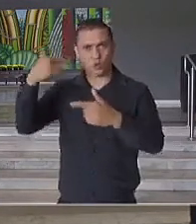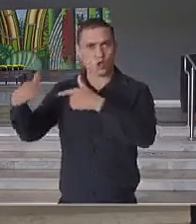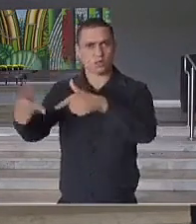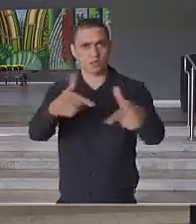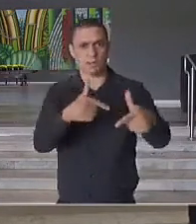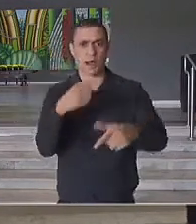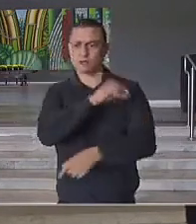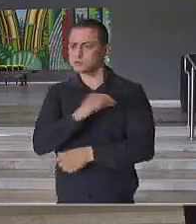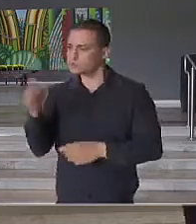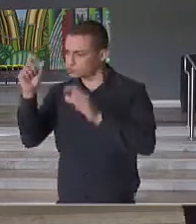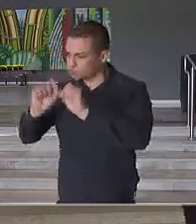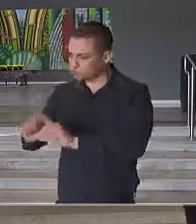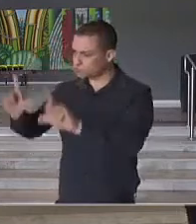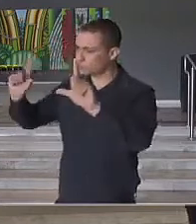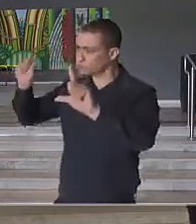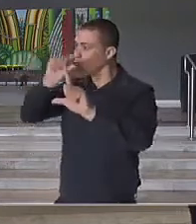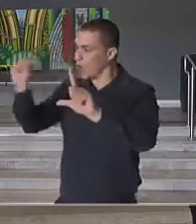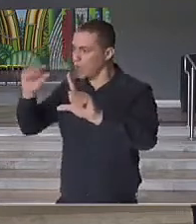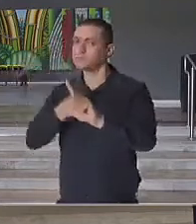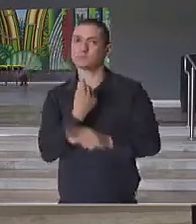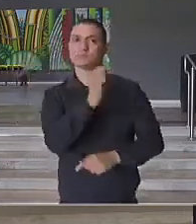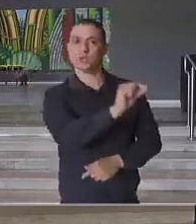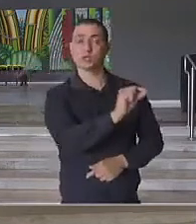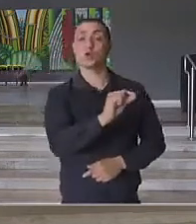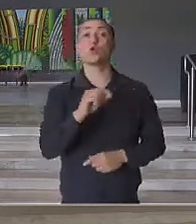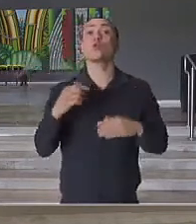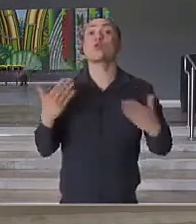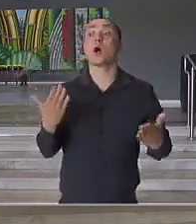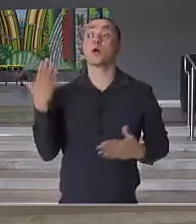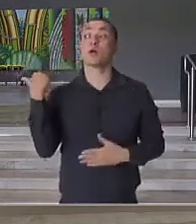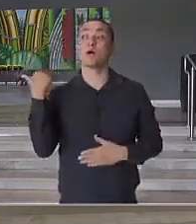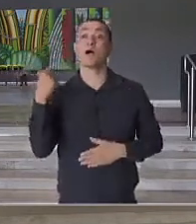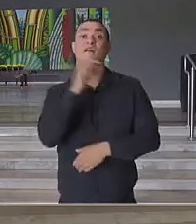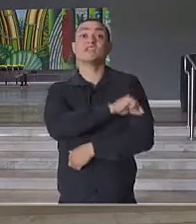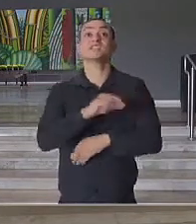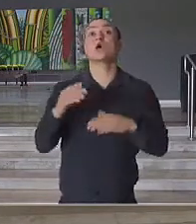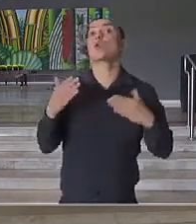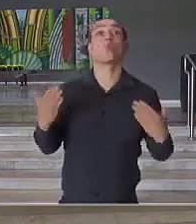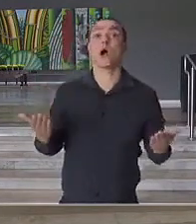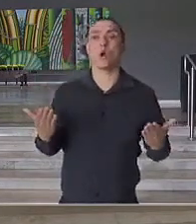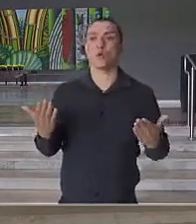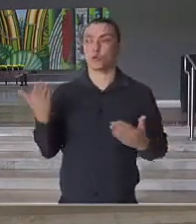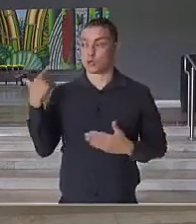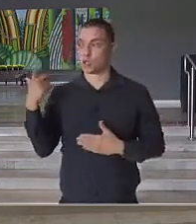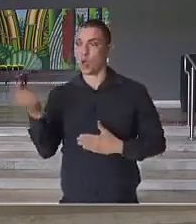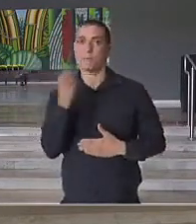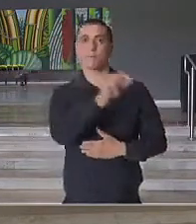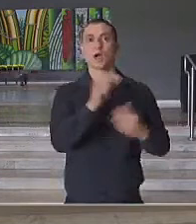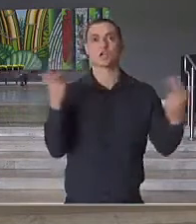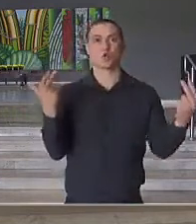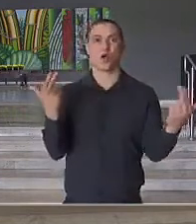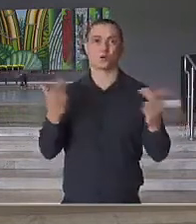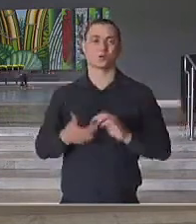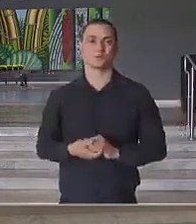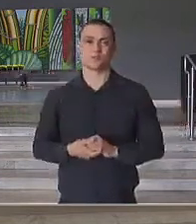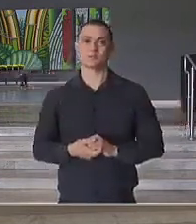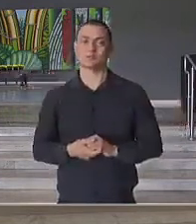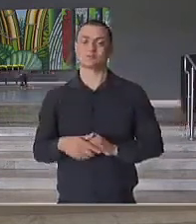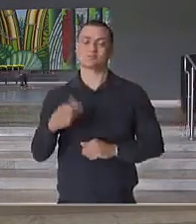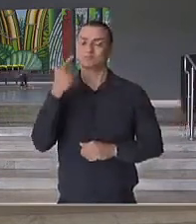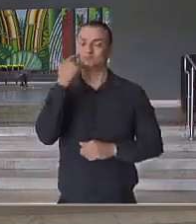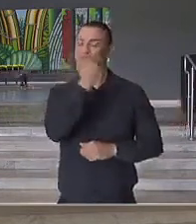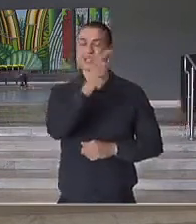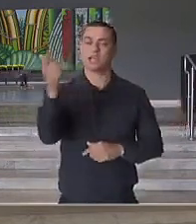ministrando essa vacina, saber qual foi a vacina anteriormente ministrada. Então não vai